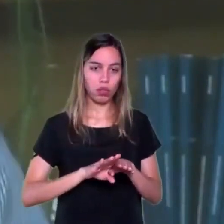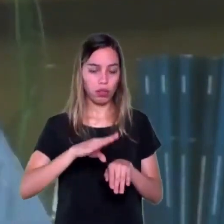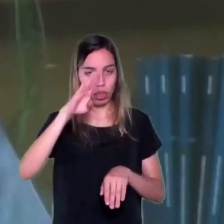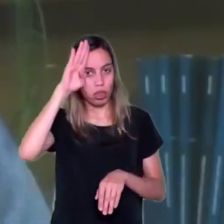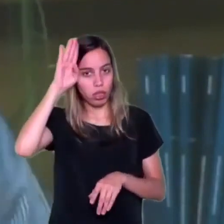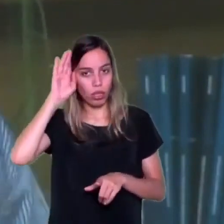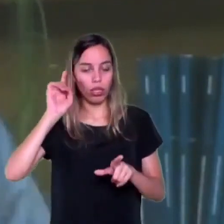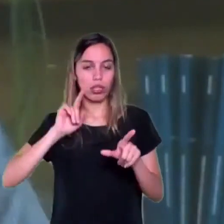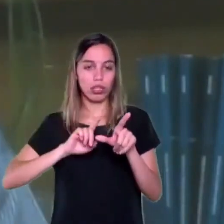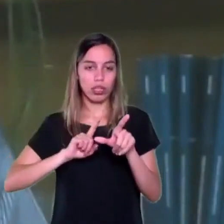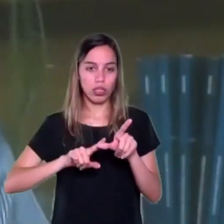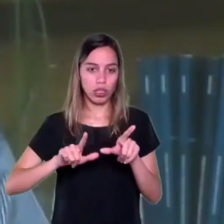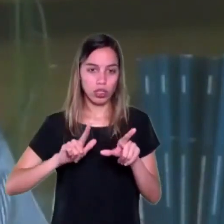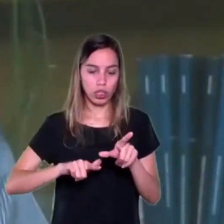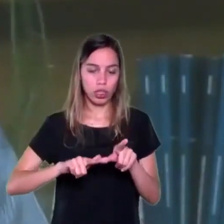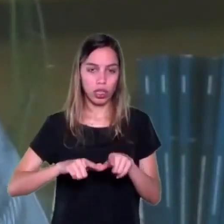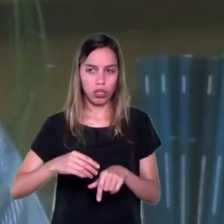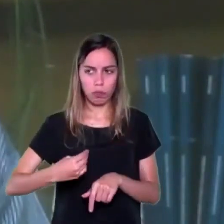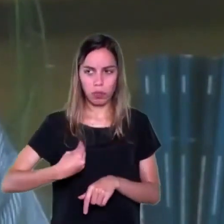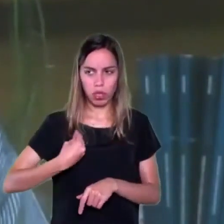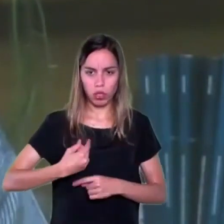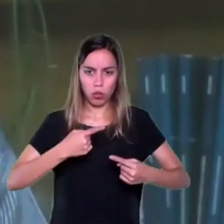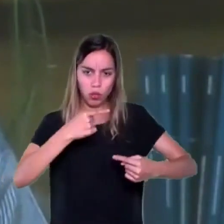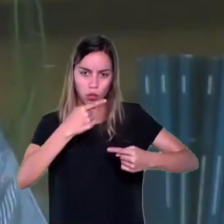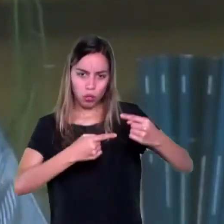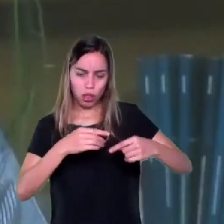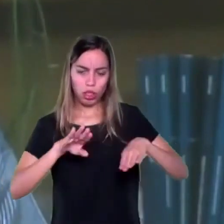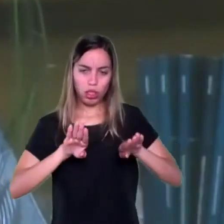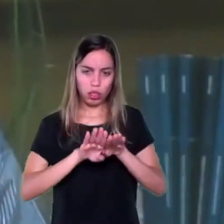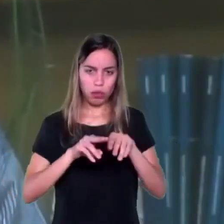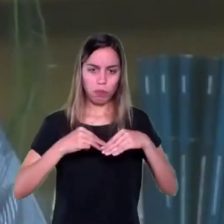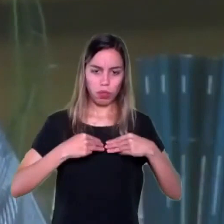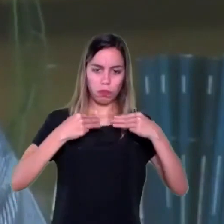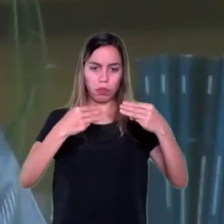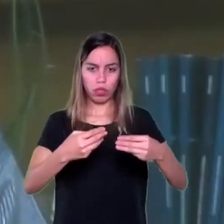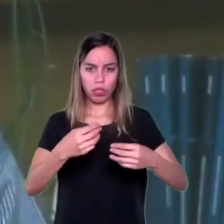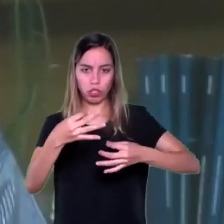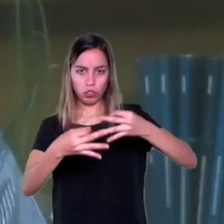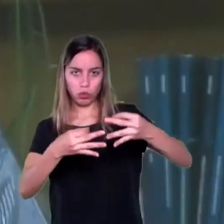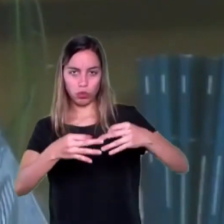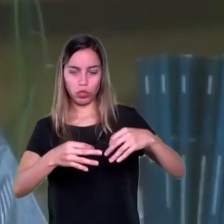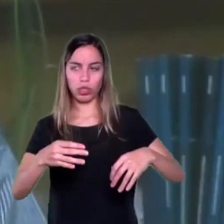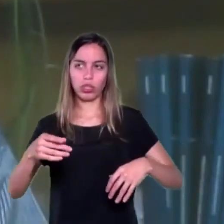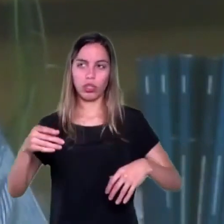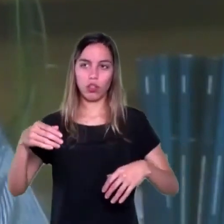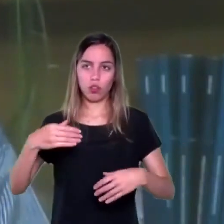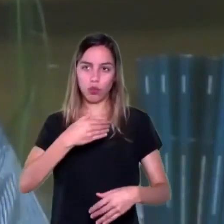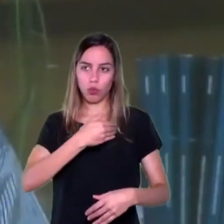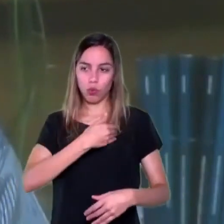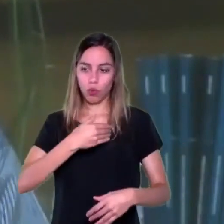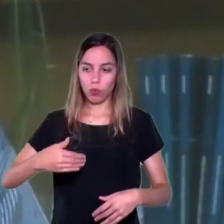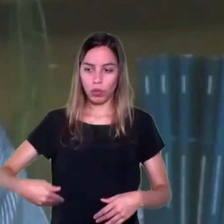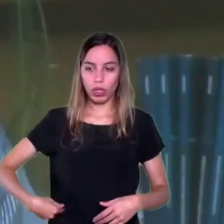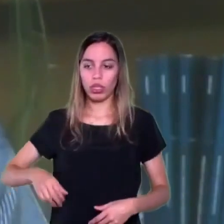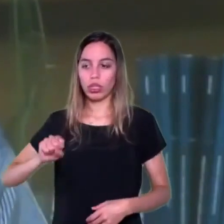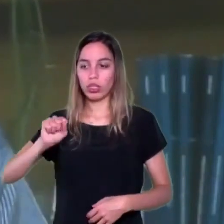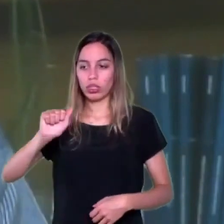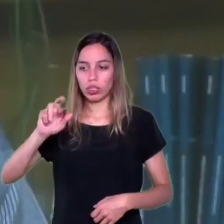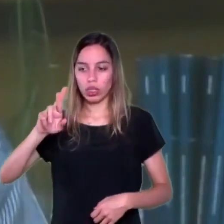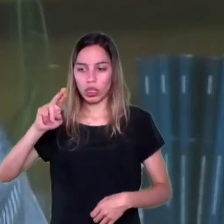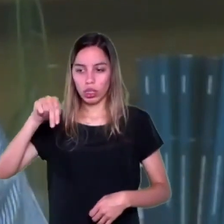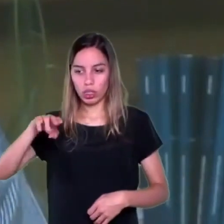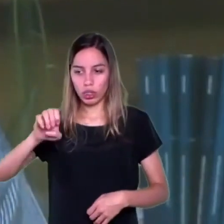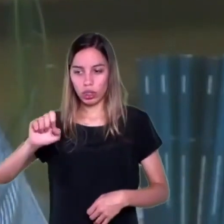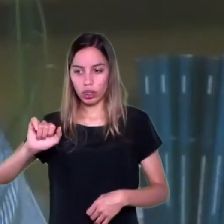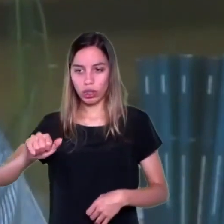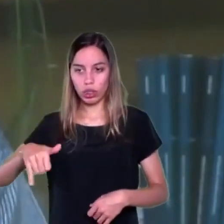do STF, foi ministro da Justiça do governo Sarney, e foi deputado federal,